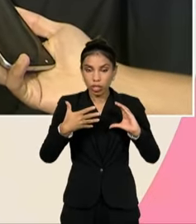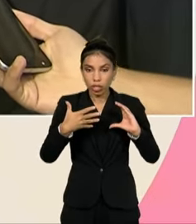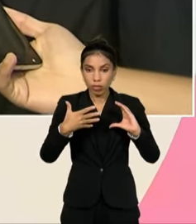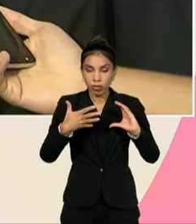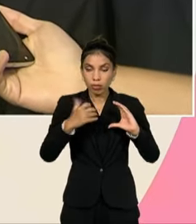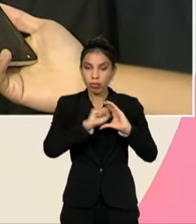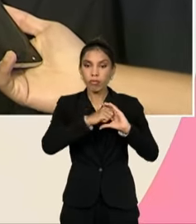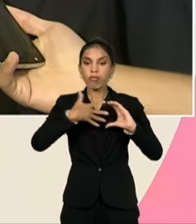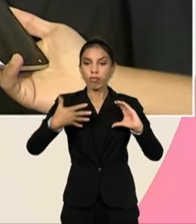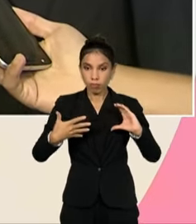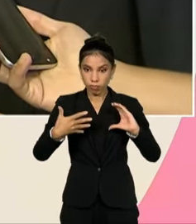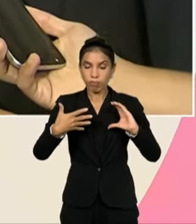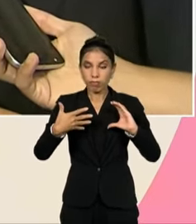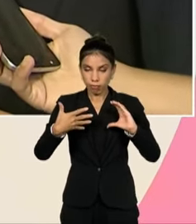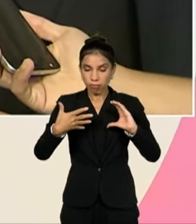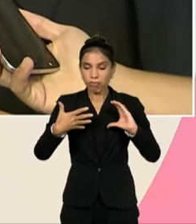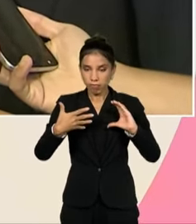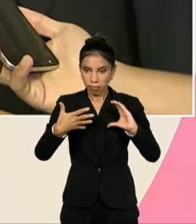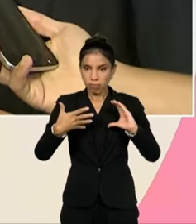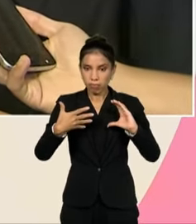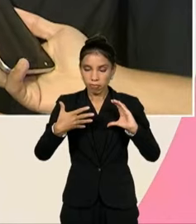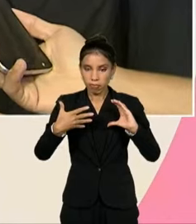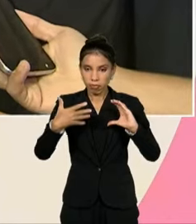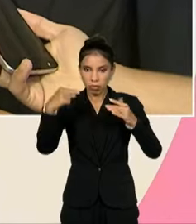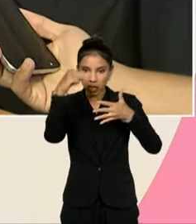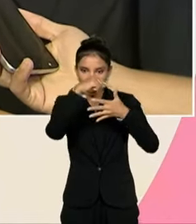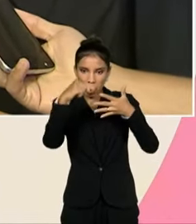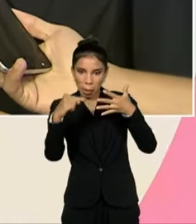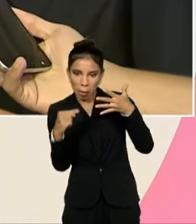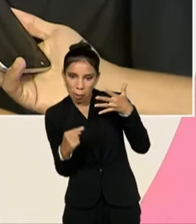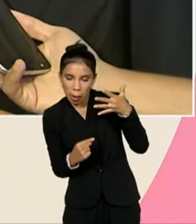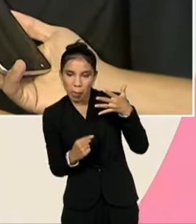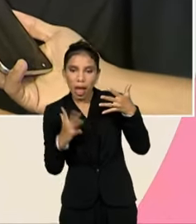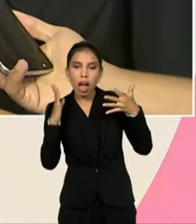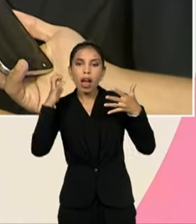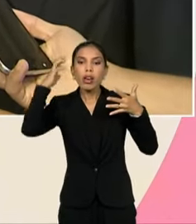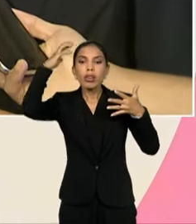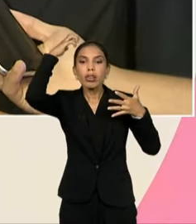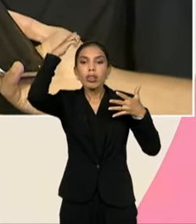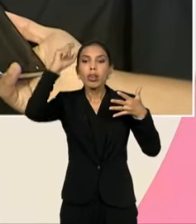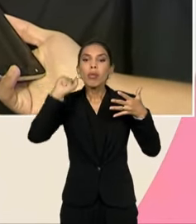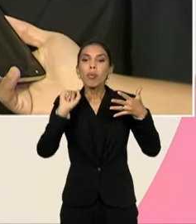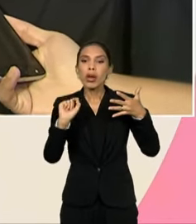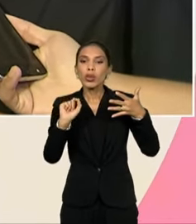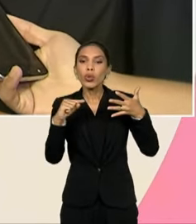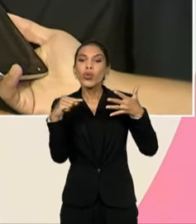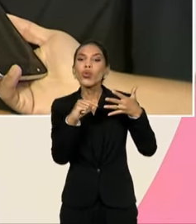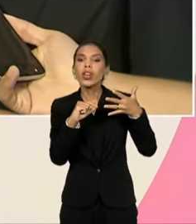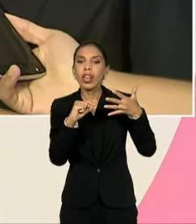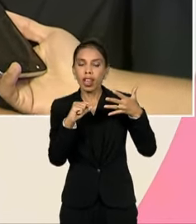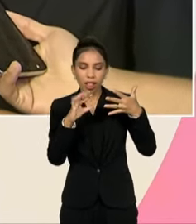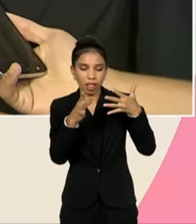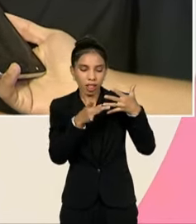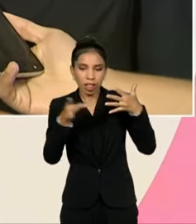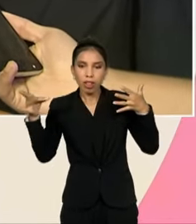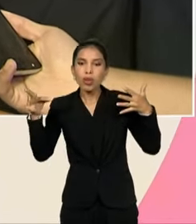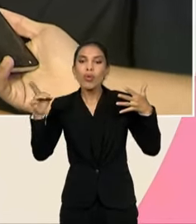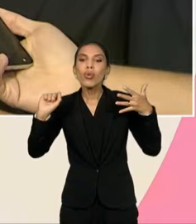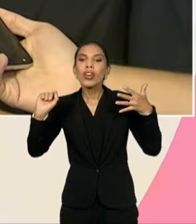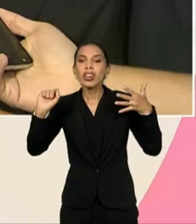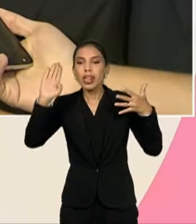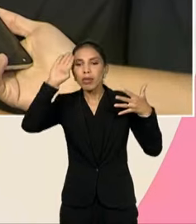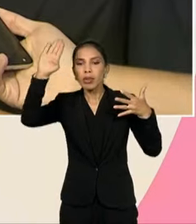que efetivamente tinha a Marielle, ela tinha um aspecto muito importante. Ela era minha